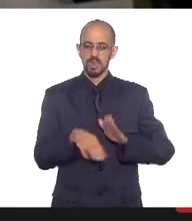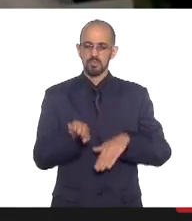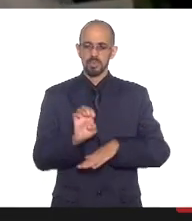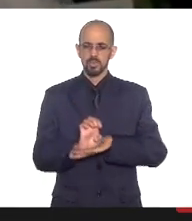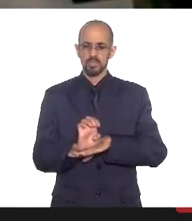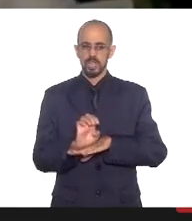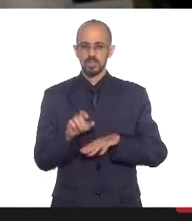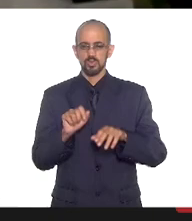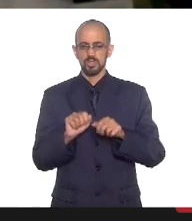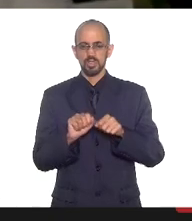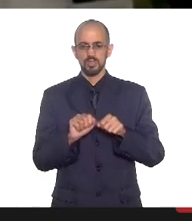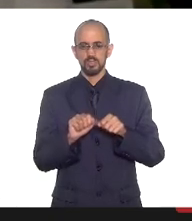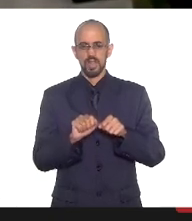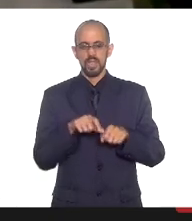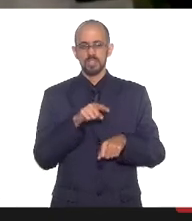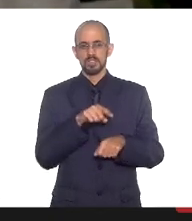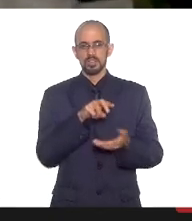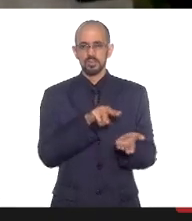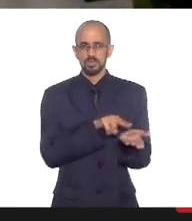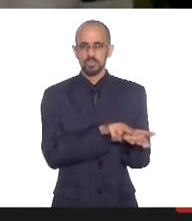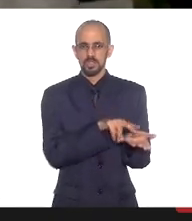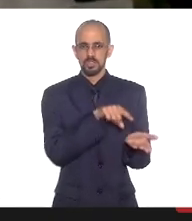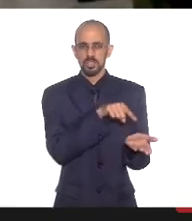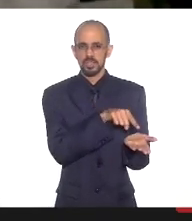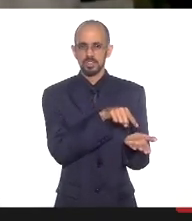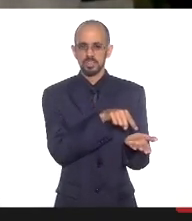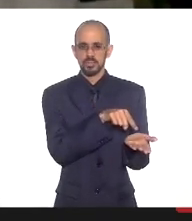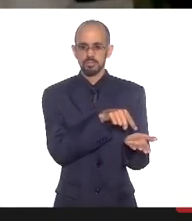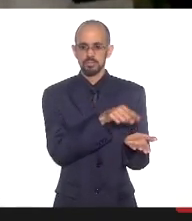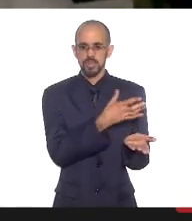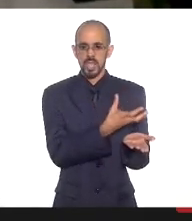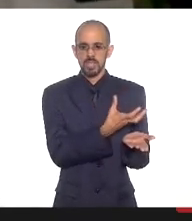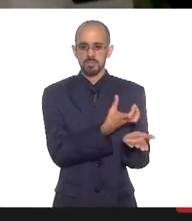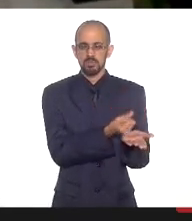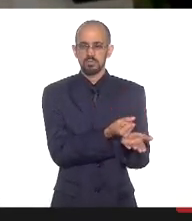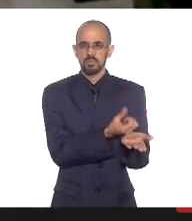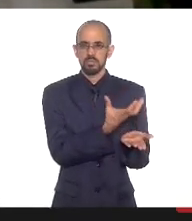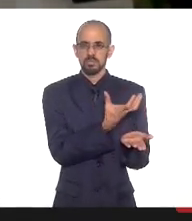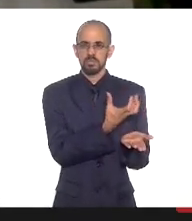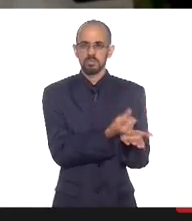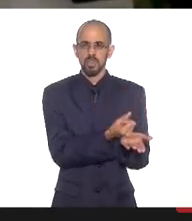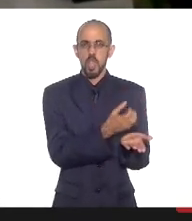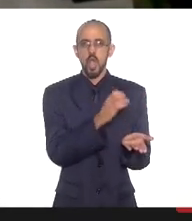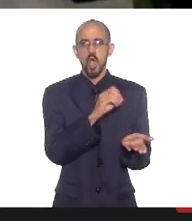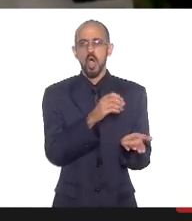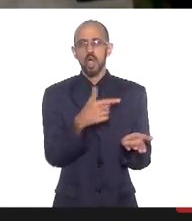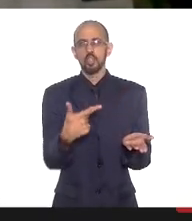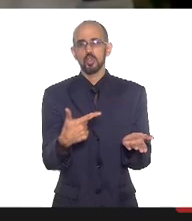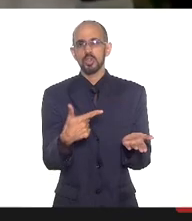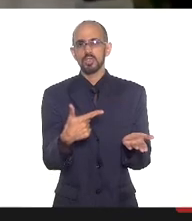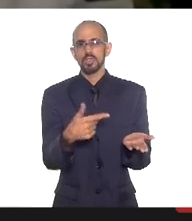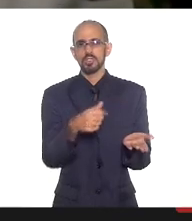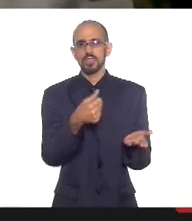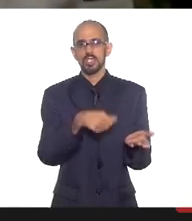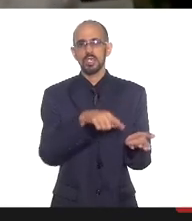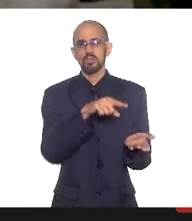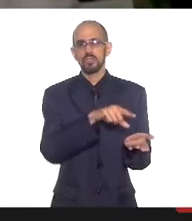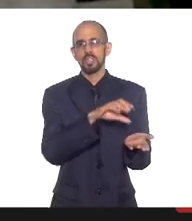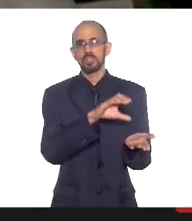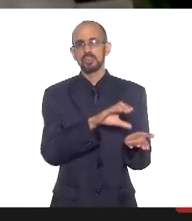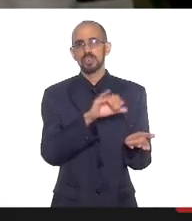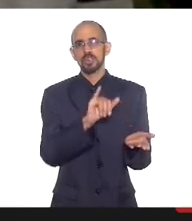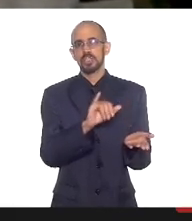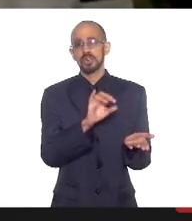acaba colocando os pacientes para tomar e simplesmente oxigênio me ocupar uma vaga no CTI nascem